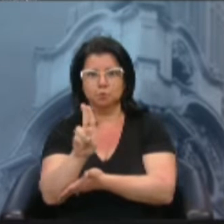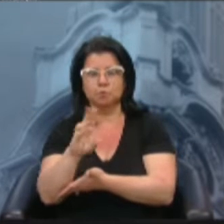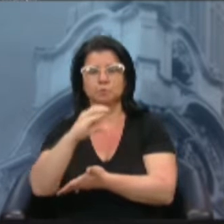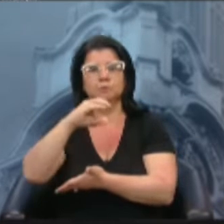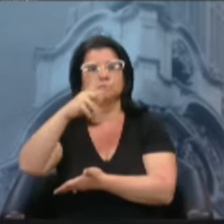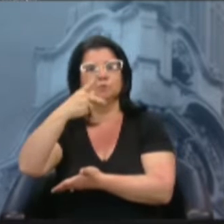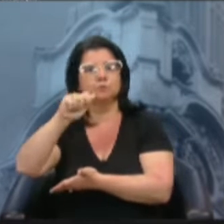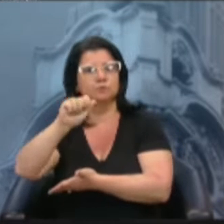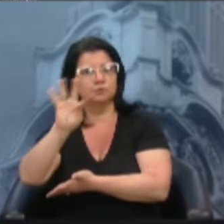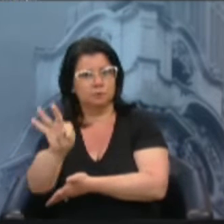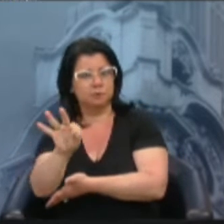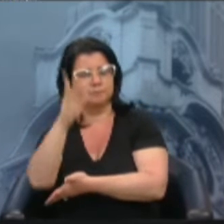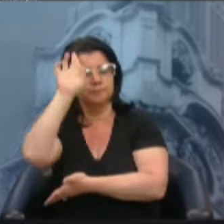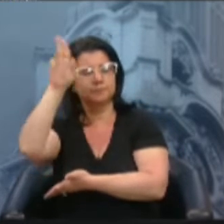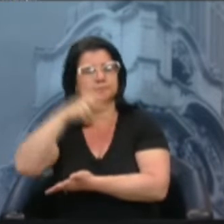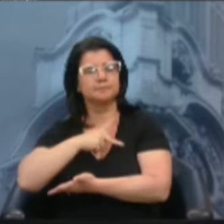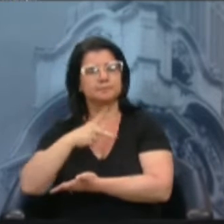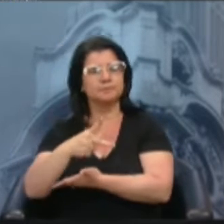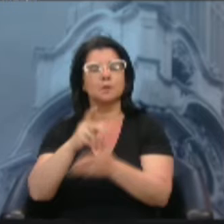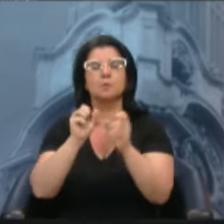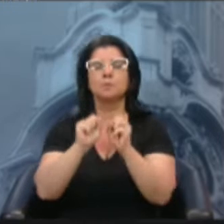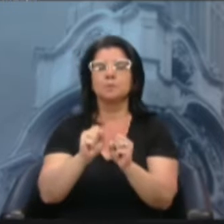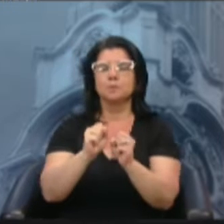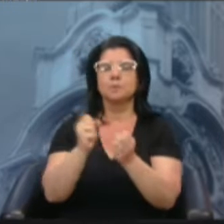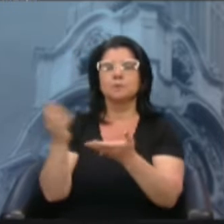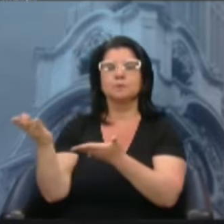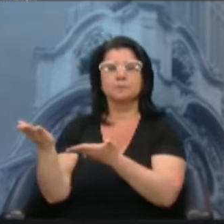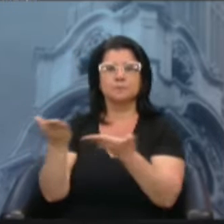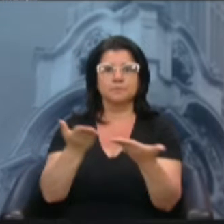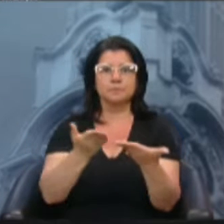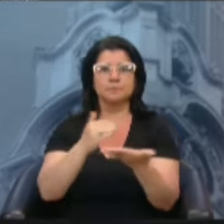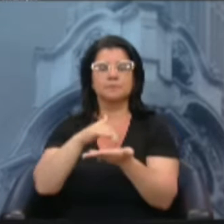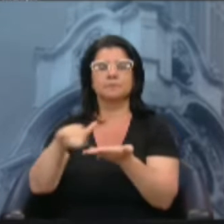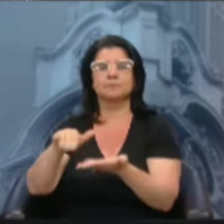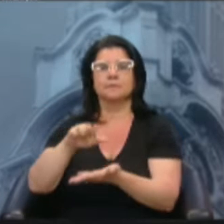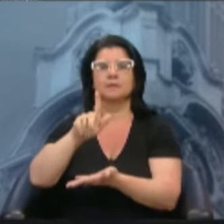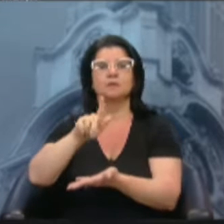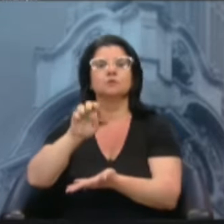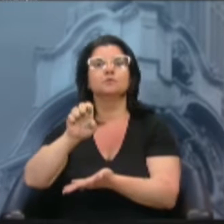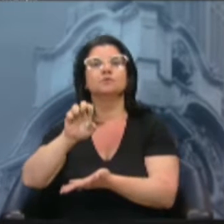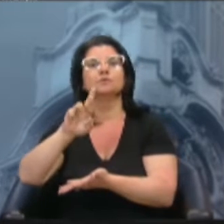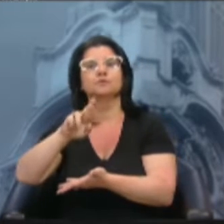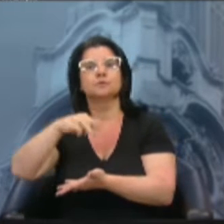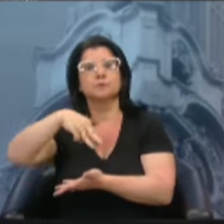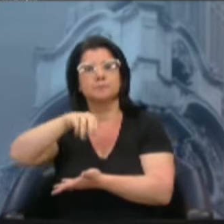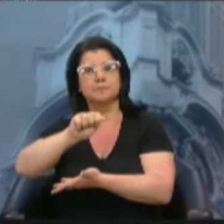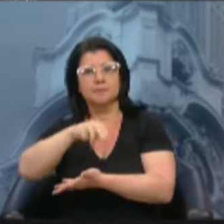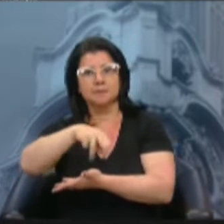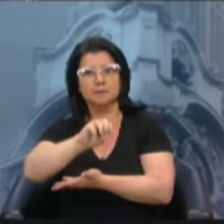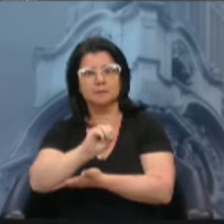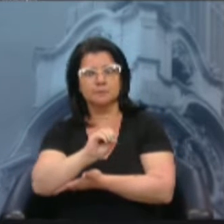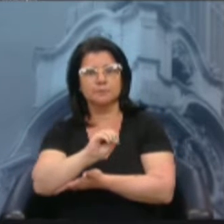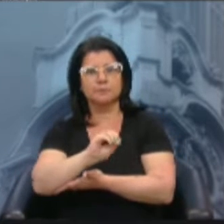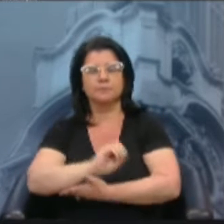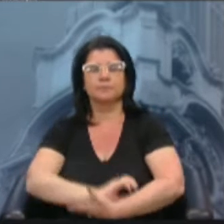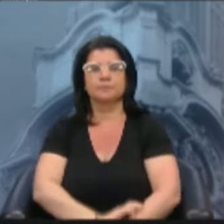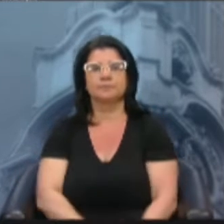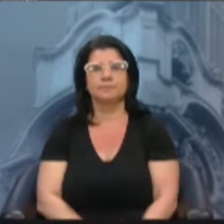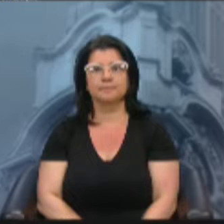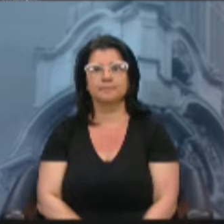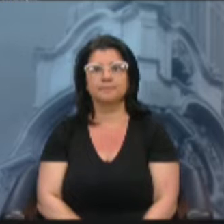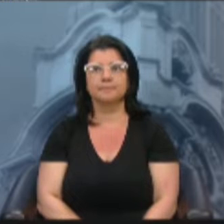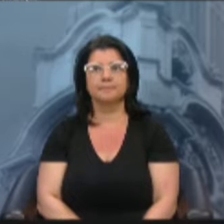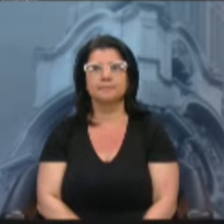agora. Senhor presidente, podemos conceder a palavra então ao secretário Germano Brem. Com a palavra, secretário Germano.